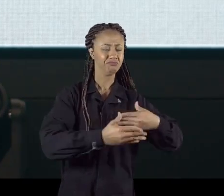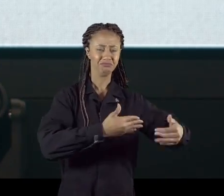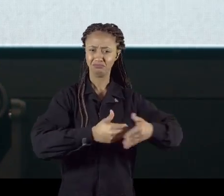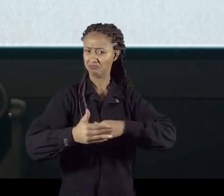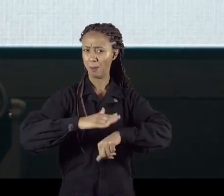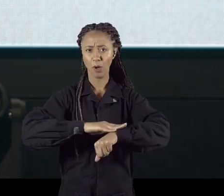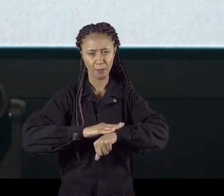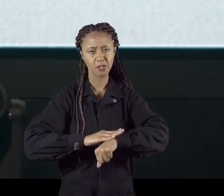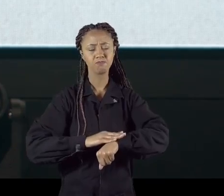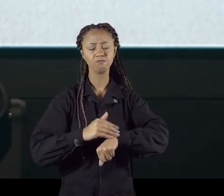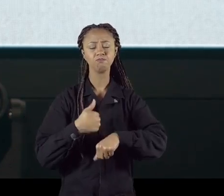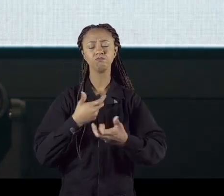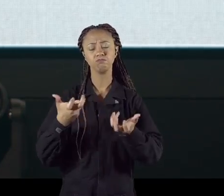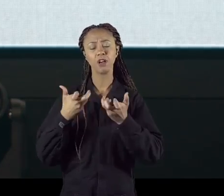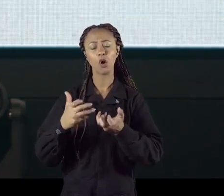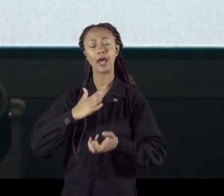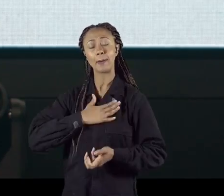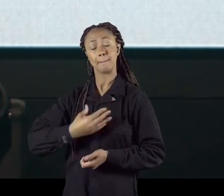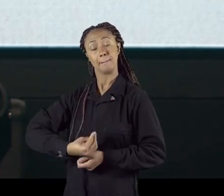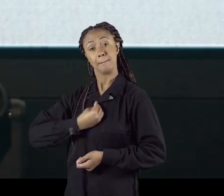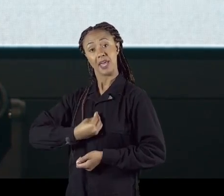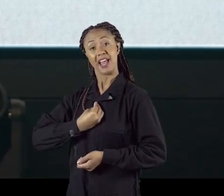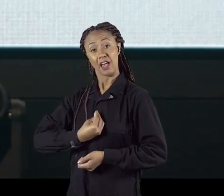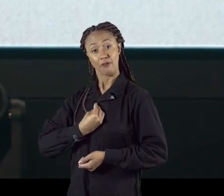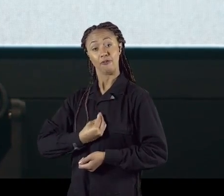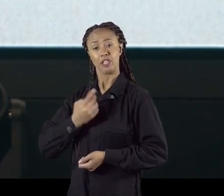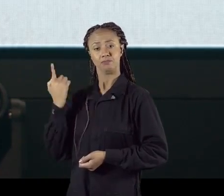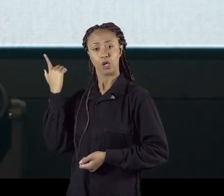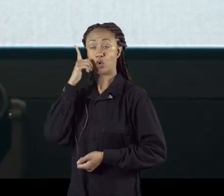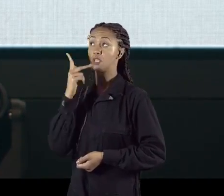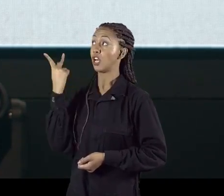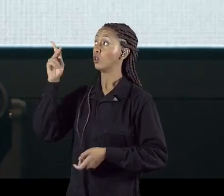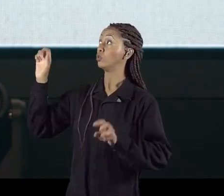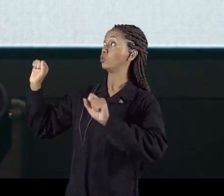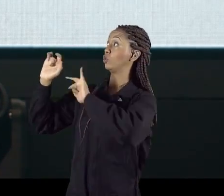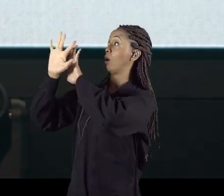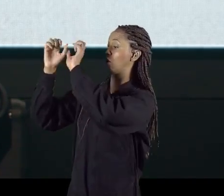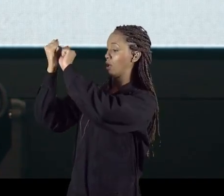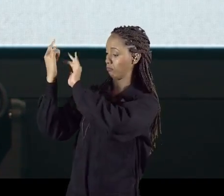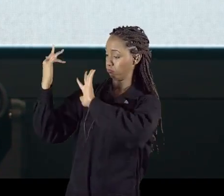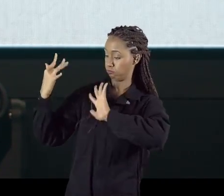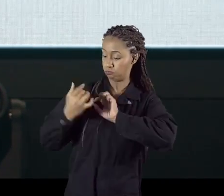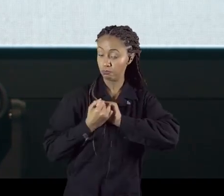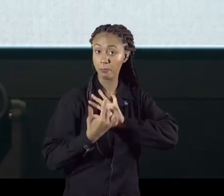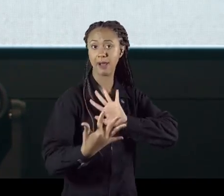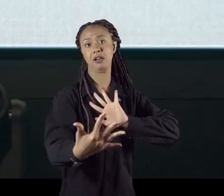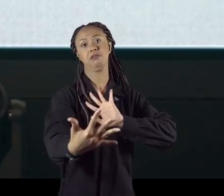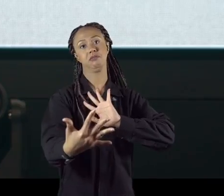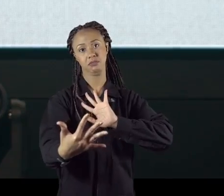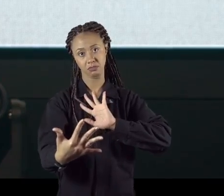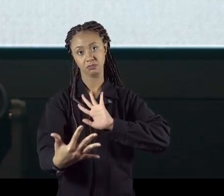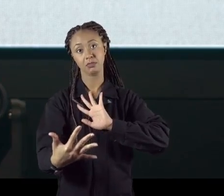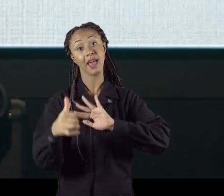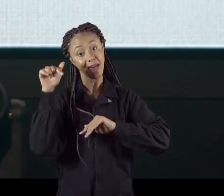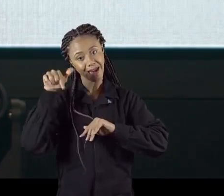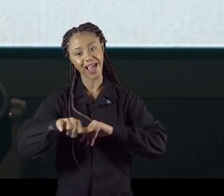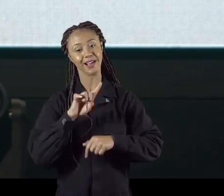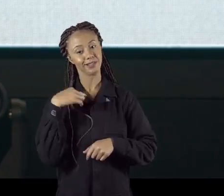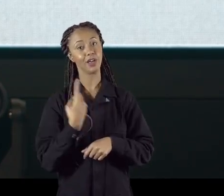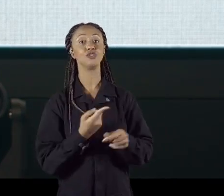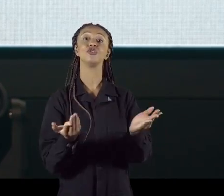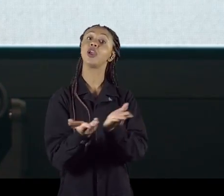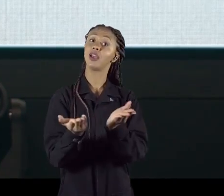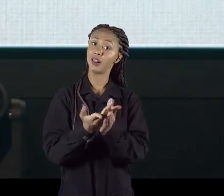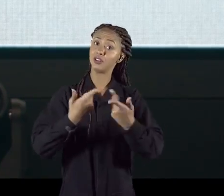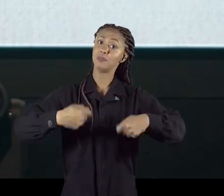e eu quero viver de maneira que a tua glória seja revelada na minha vida e esse é o chamado para a Igreja Nossa